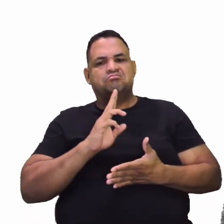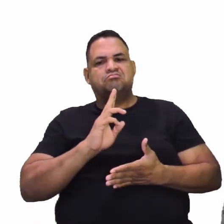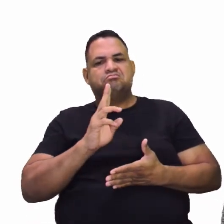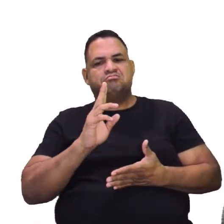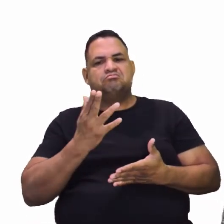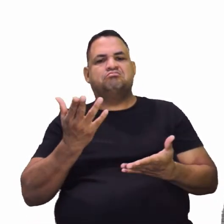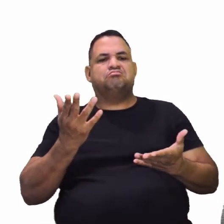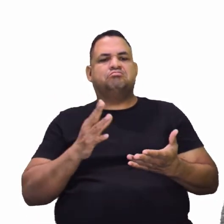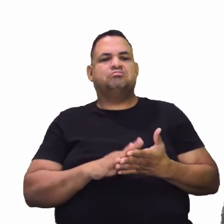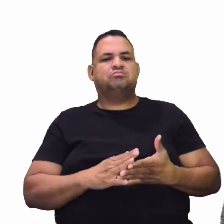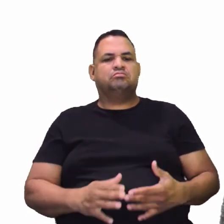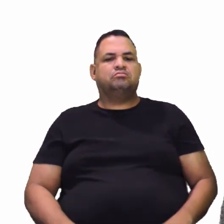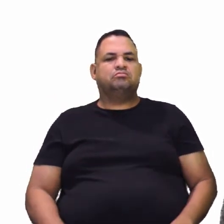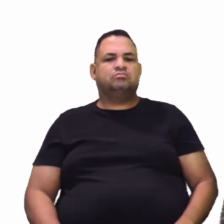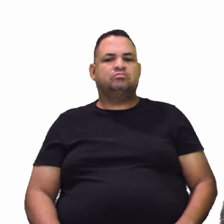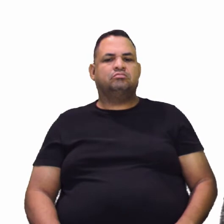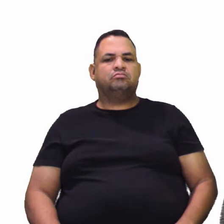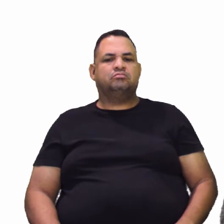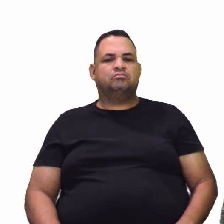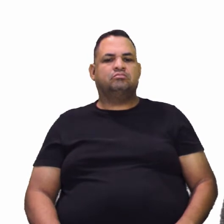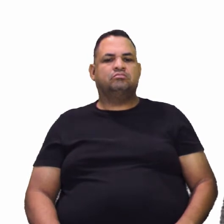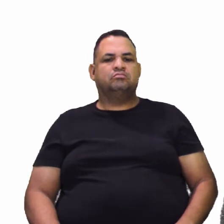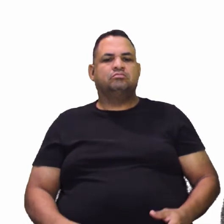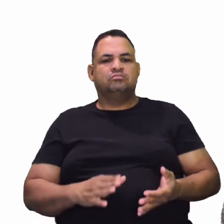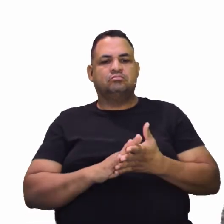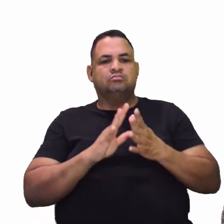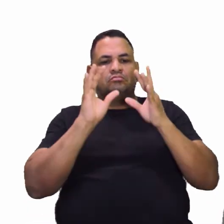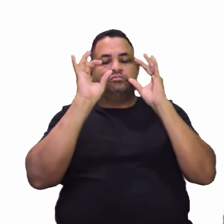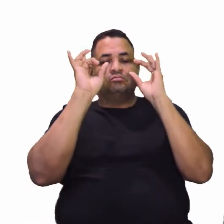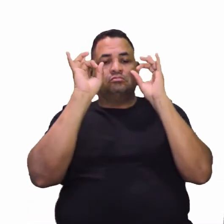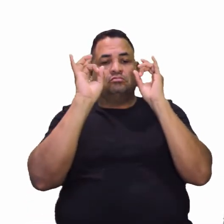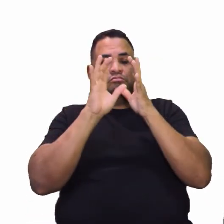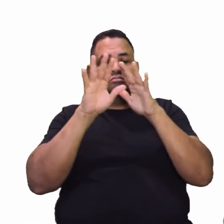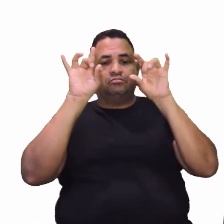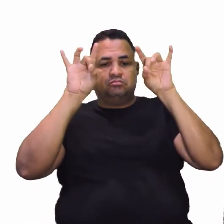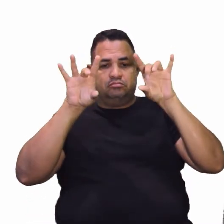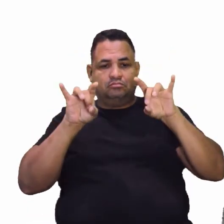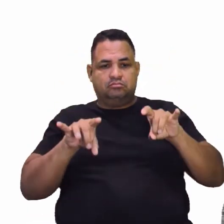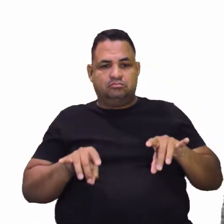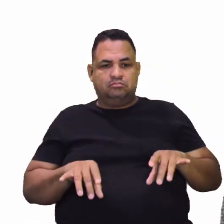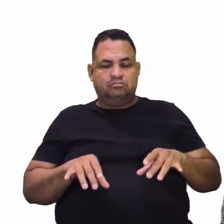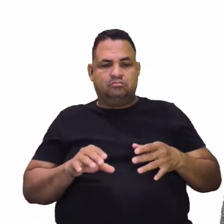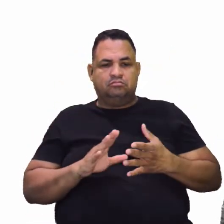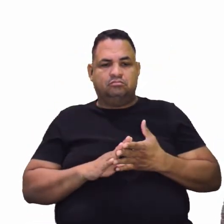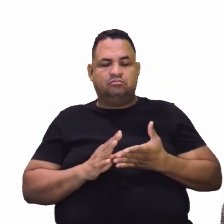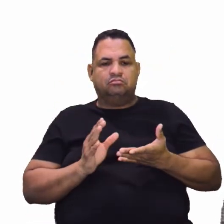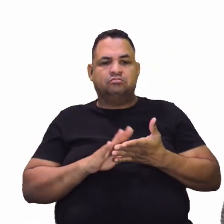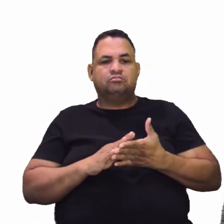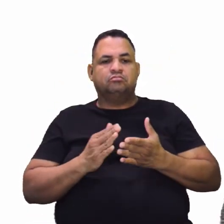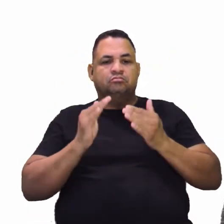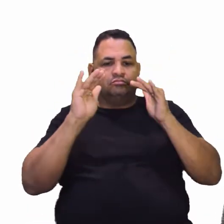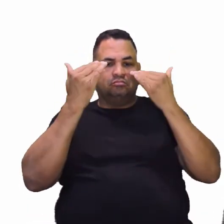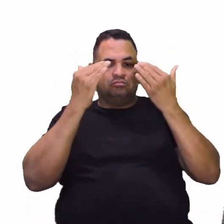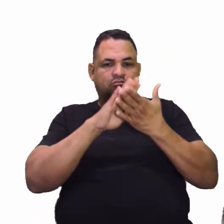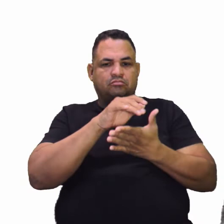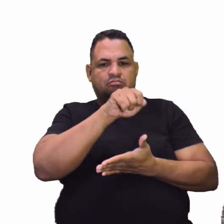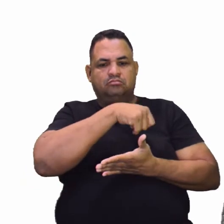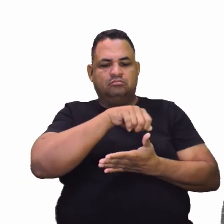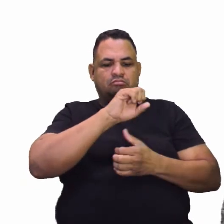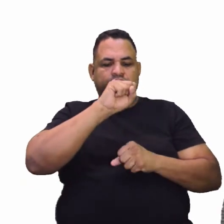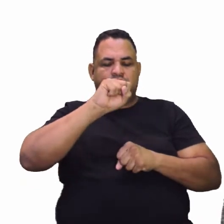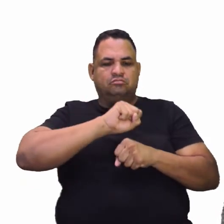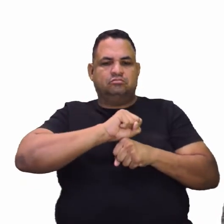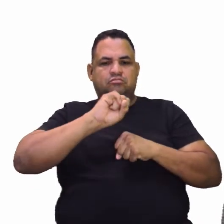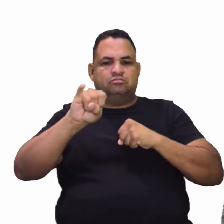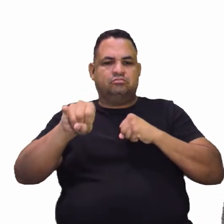corriqueiro, cotidiano. Especial atenção à grafia, porque ele é junto E é um adjetivo, diferente